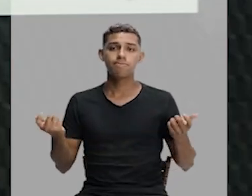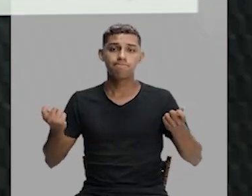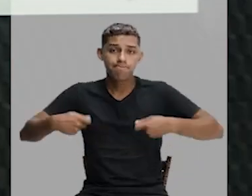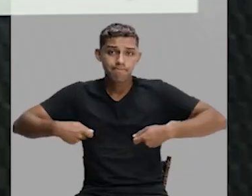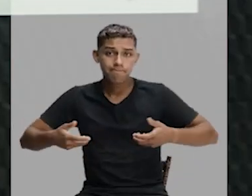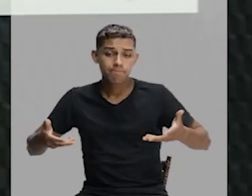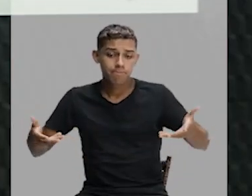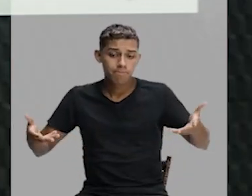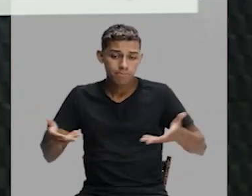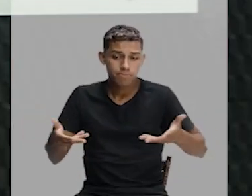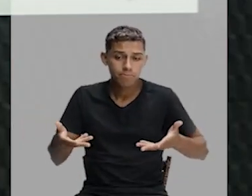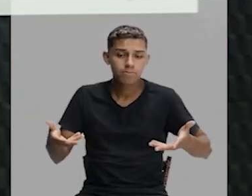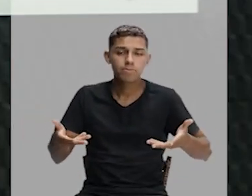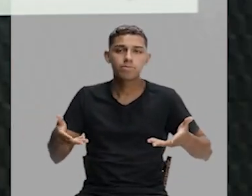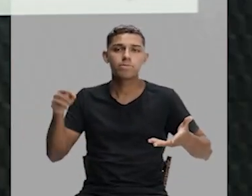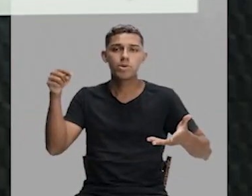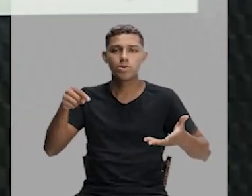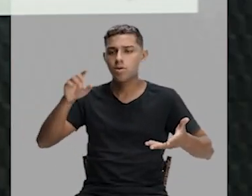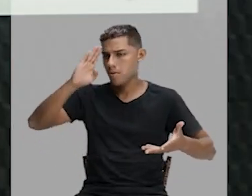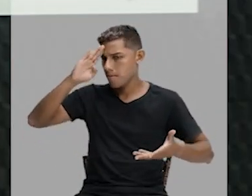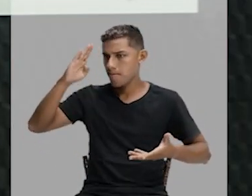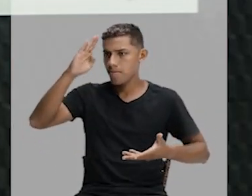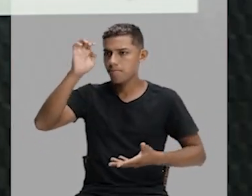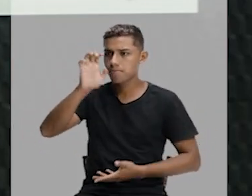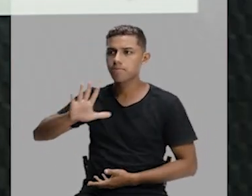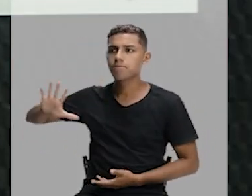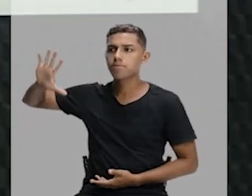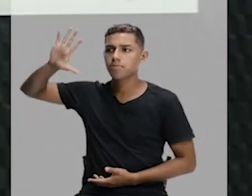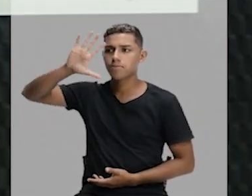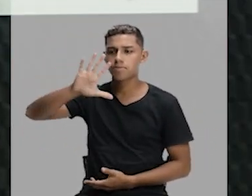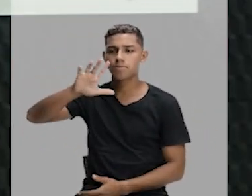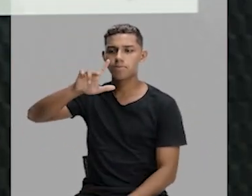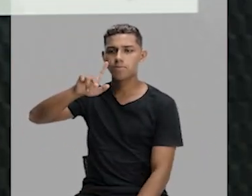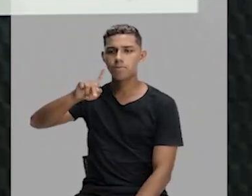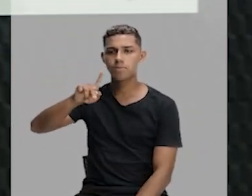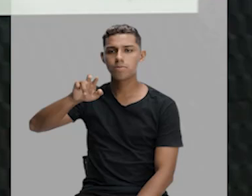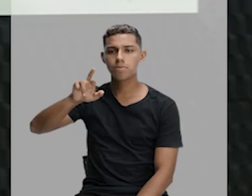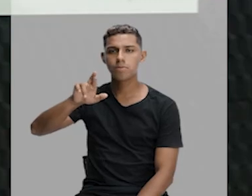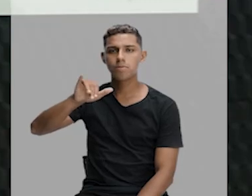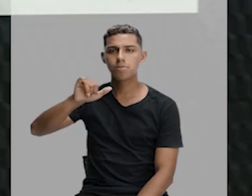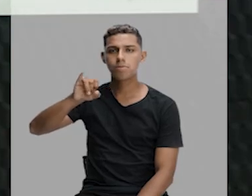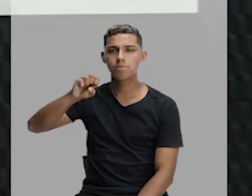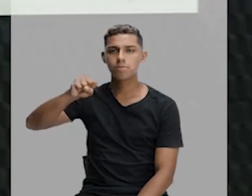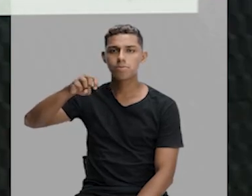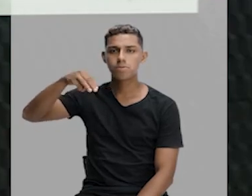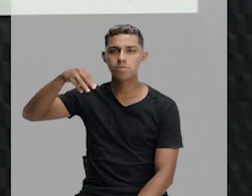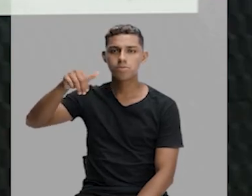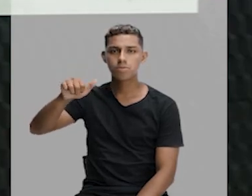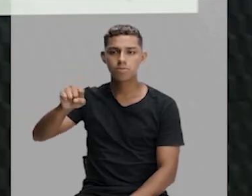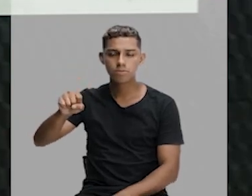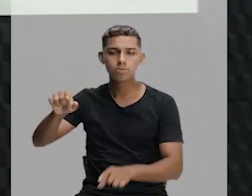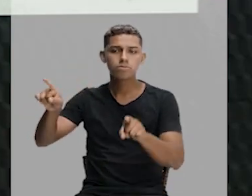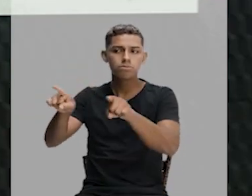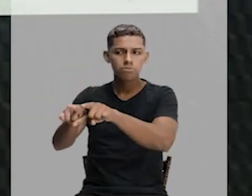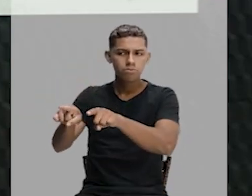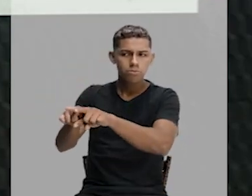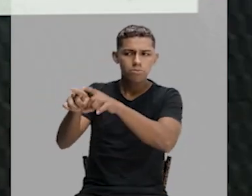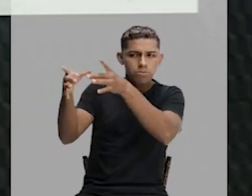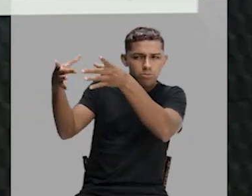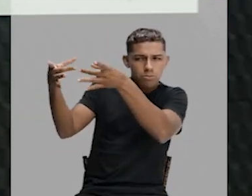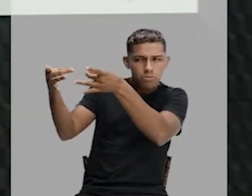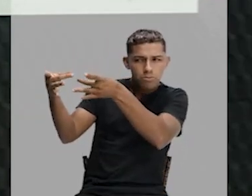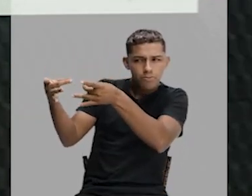falar do prisma, né, de forma geral. Depois a gente volta para falar desses casos específicos, desses